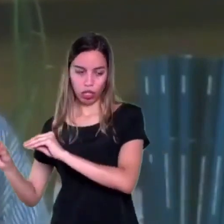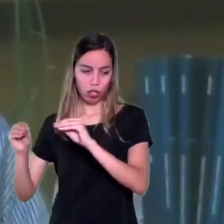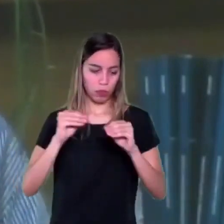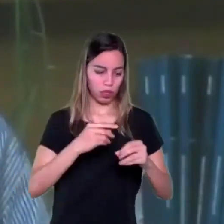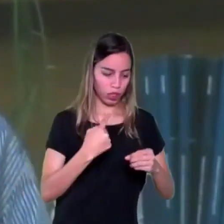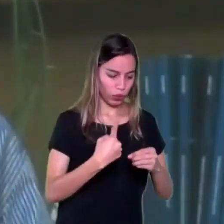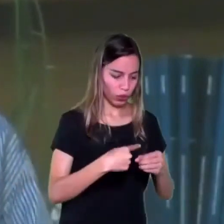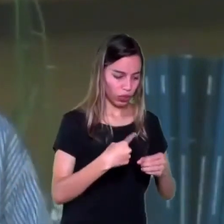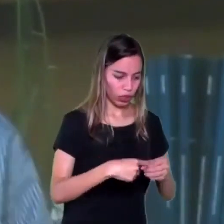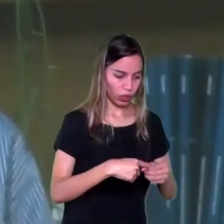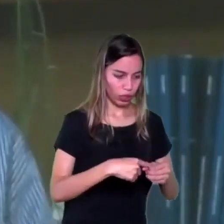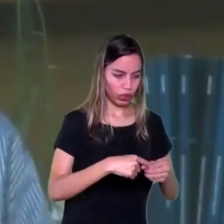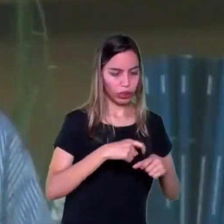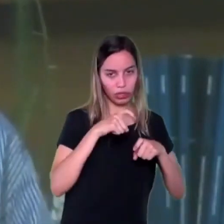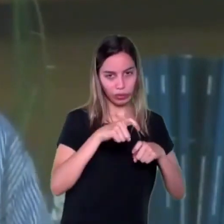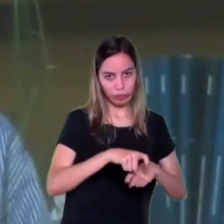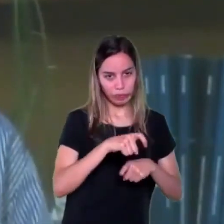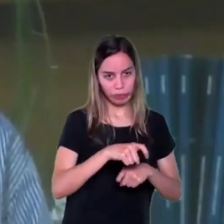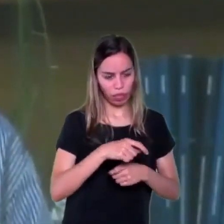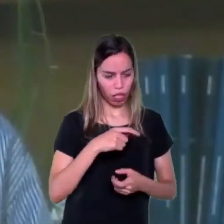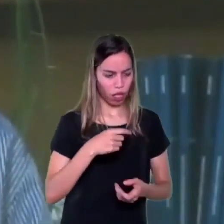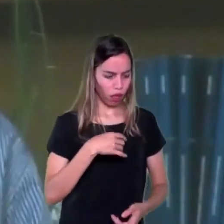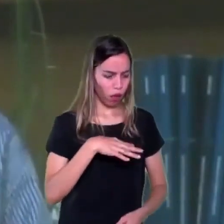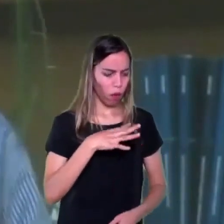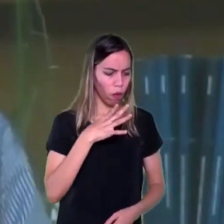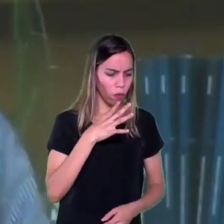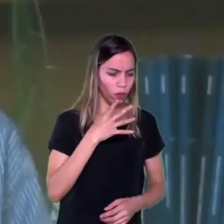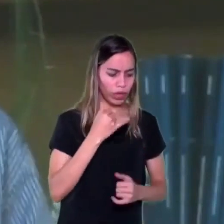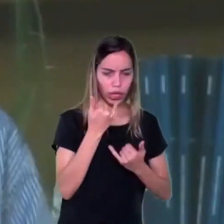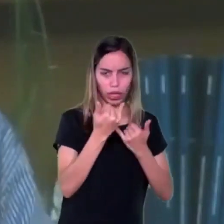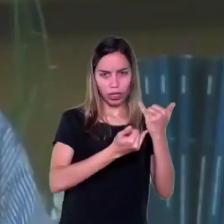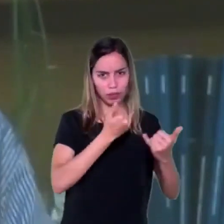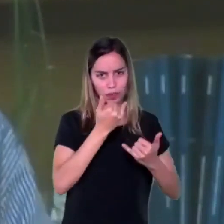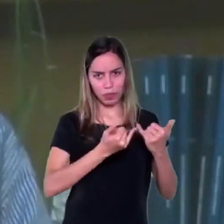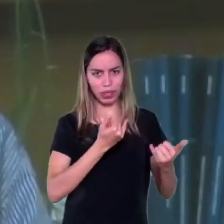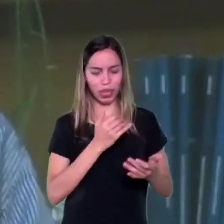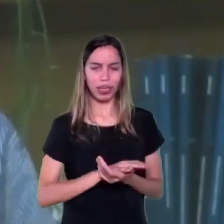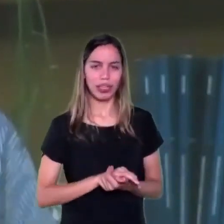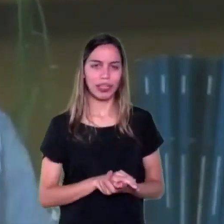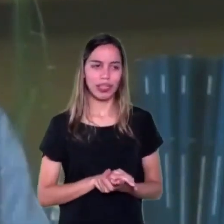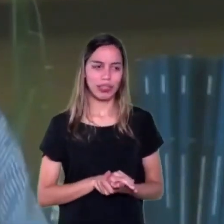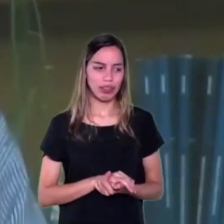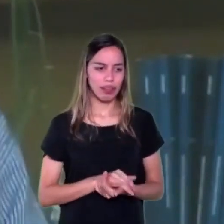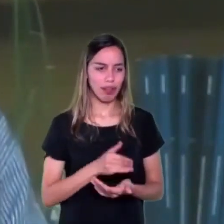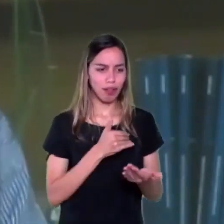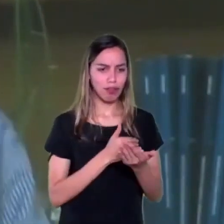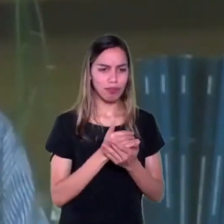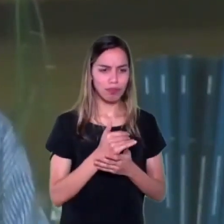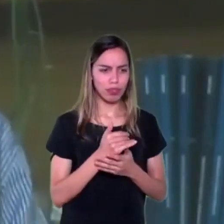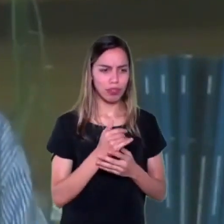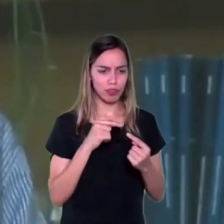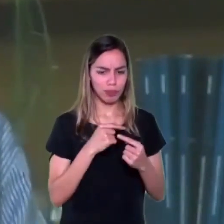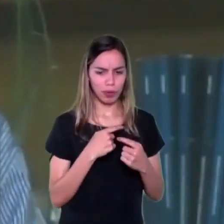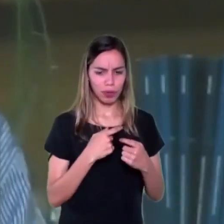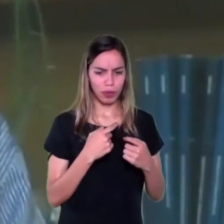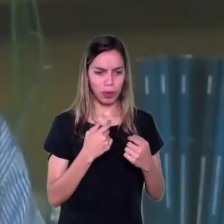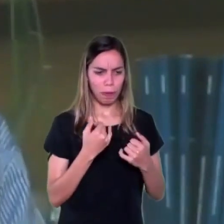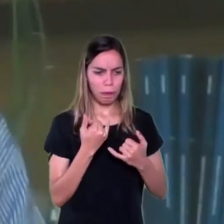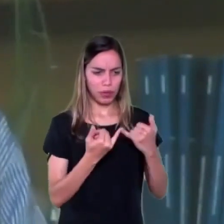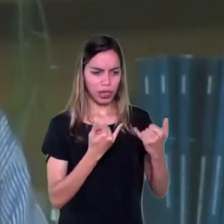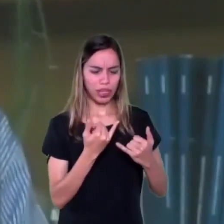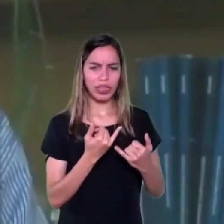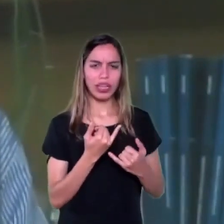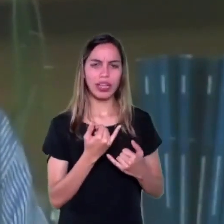da infância, de uma época que não existe mais, entre as quais uma guerra que os meninos faziam de mamonas